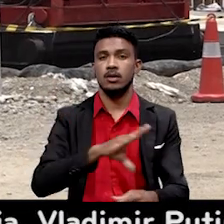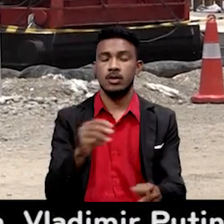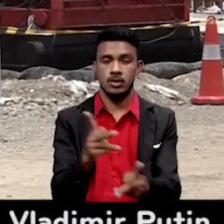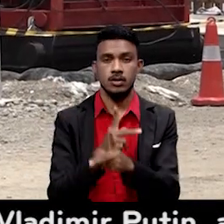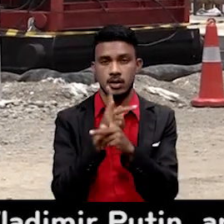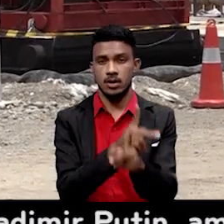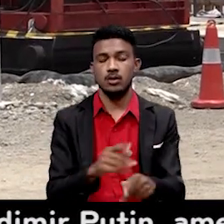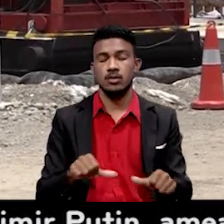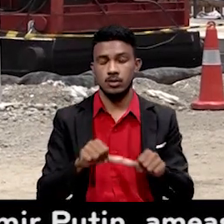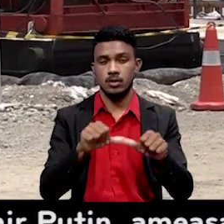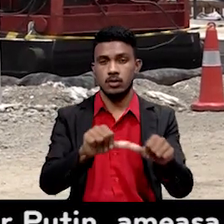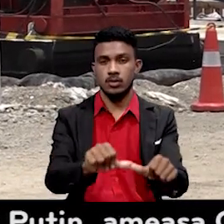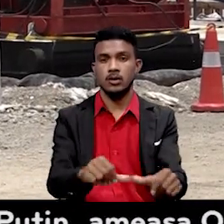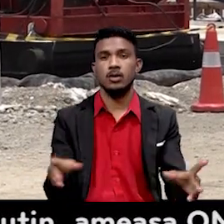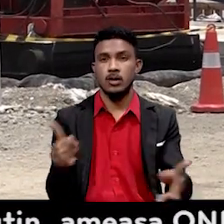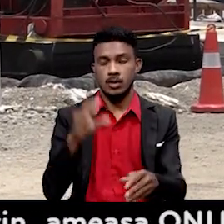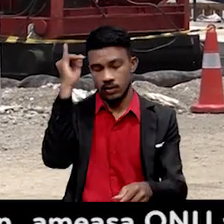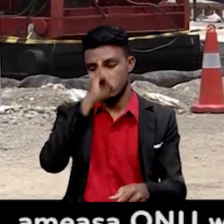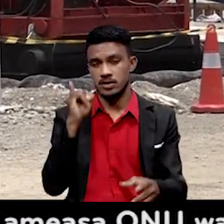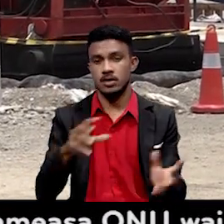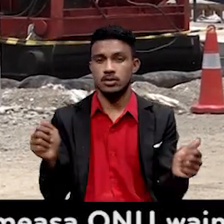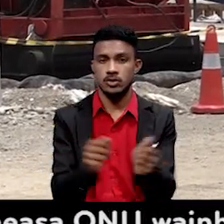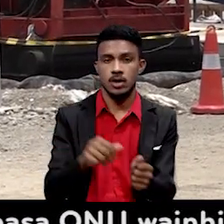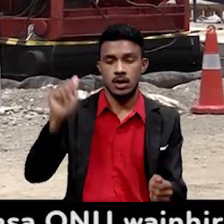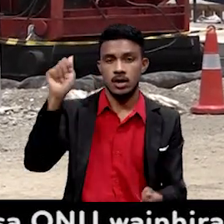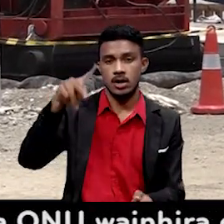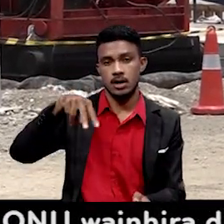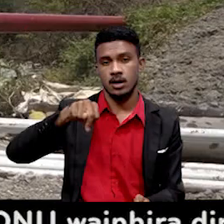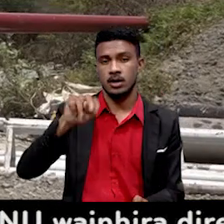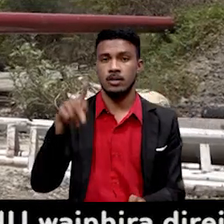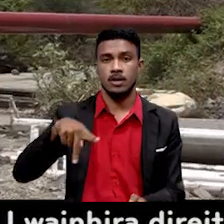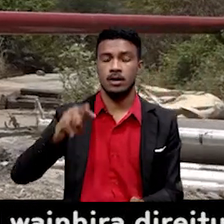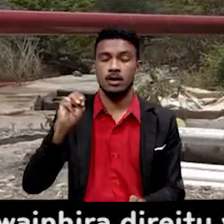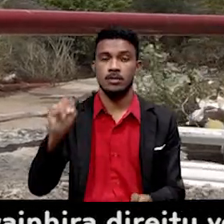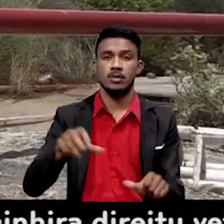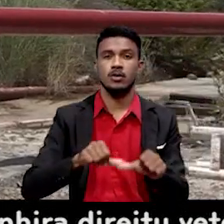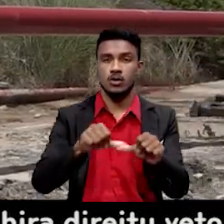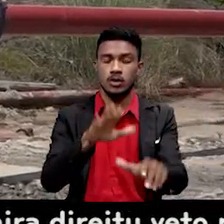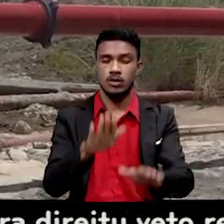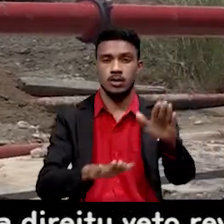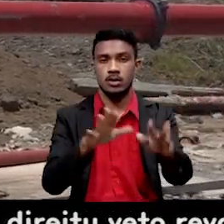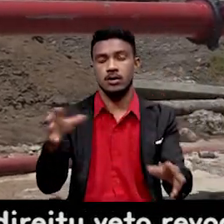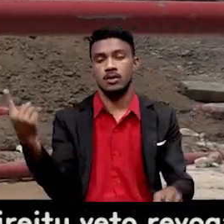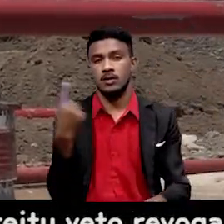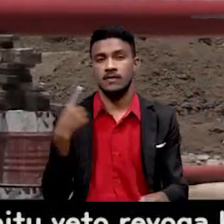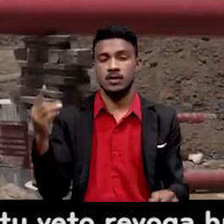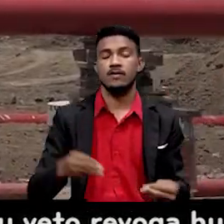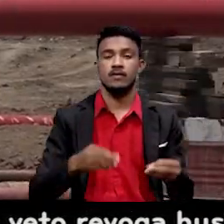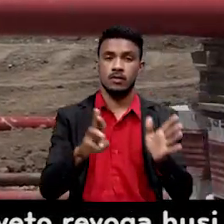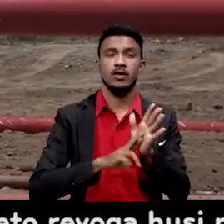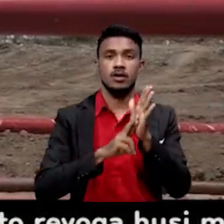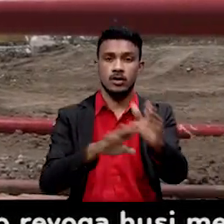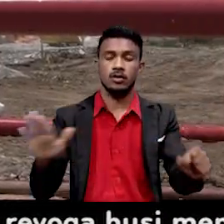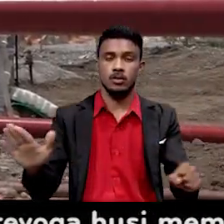Mas o processo de investigação, o se parte a NPM mas continua lá, na possibilidade se for sair relatório completo